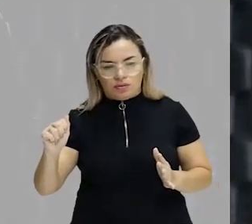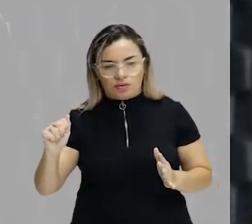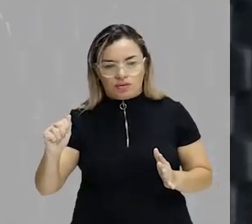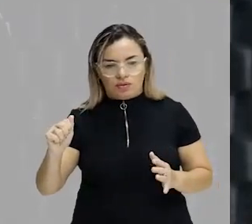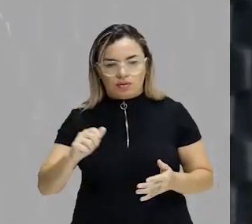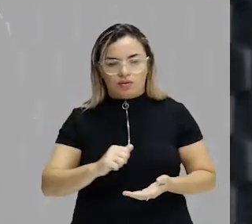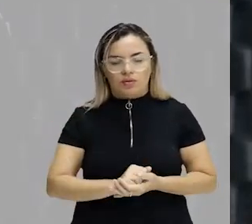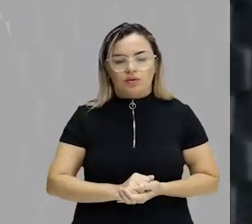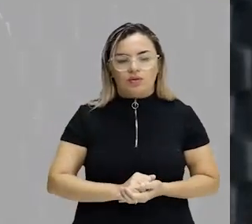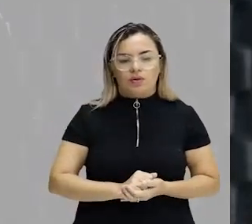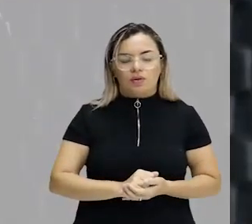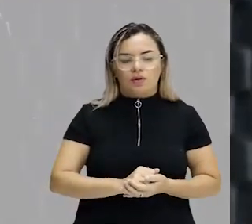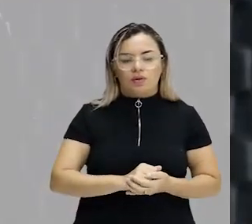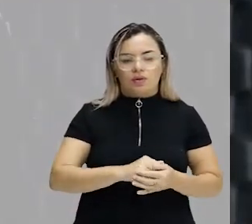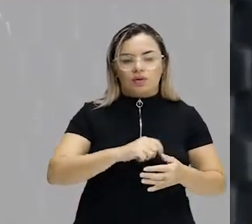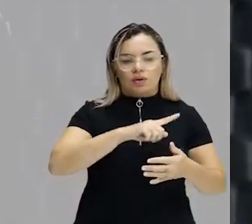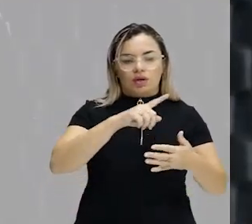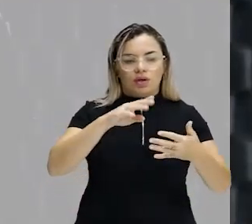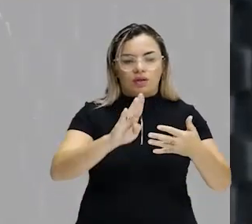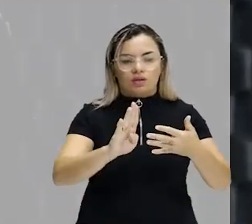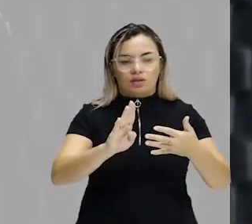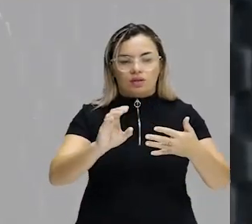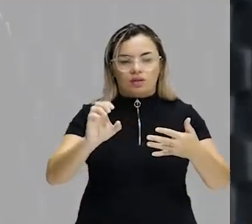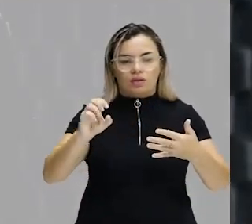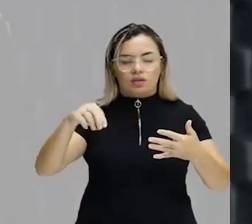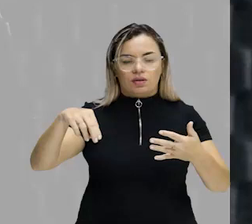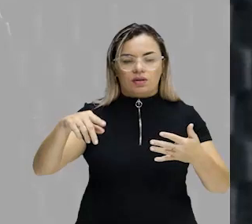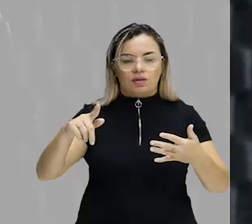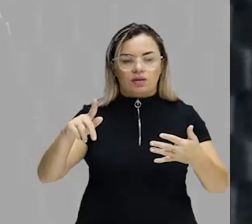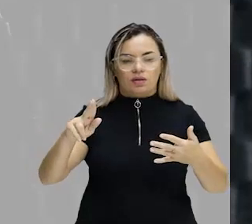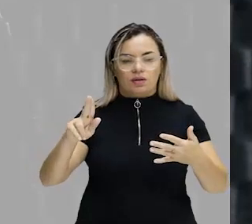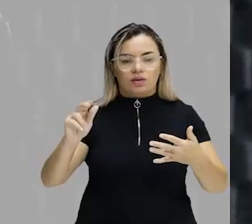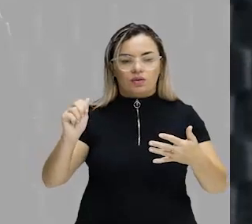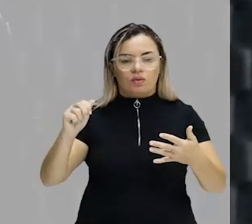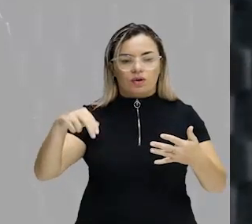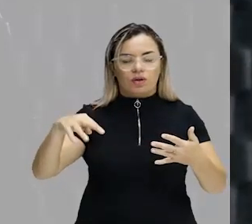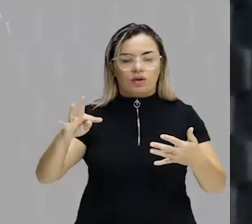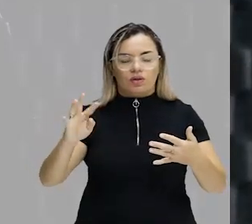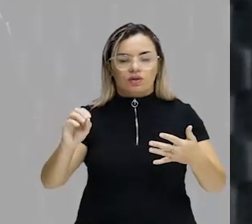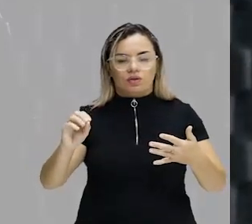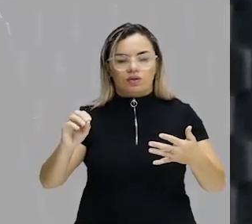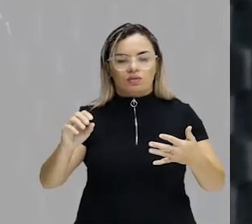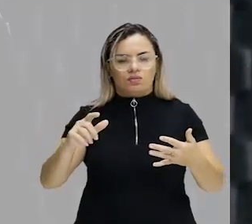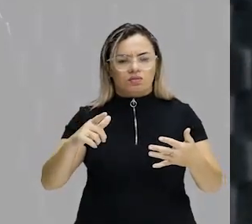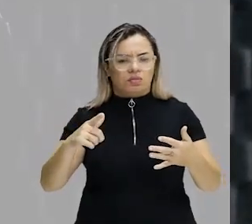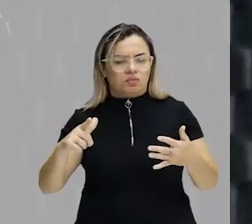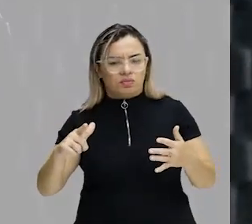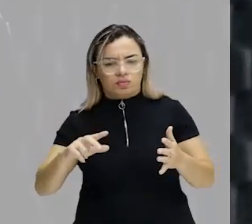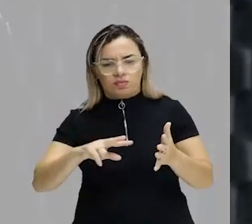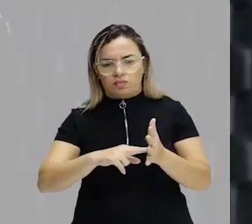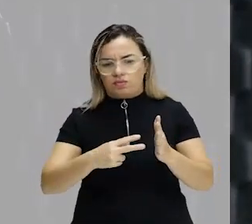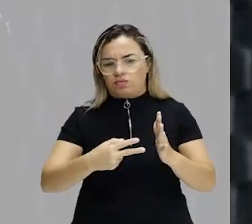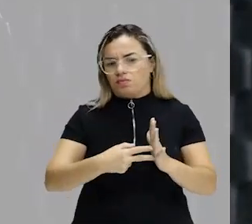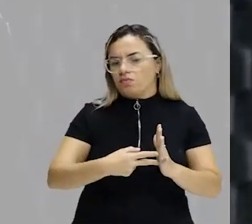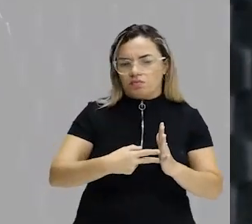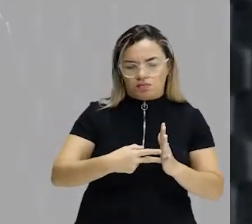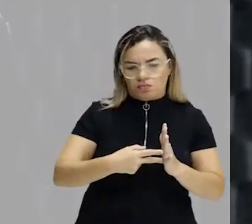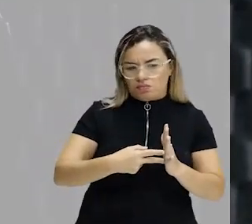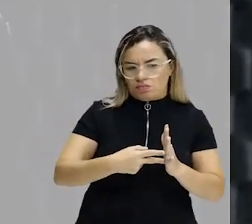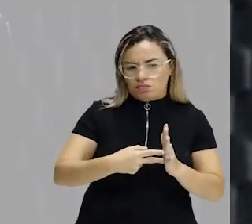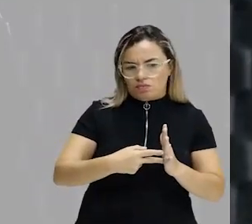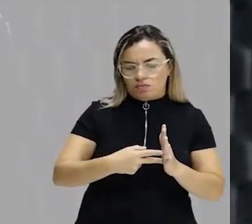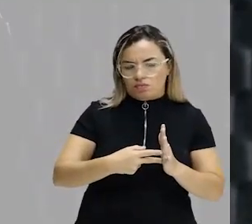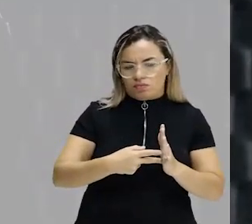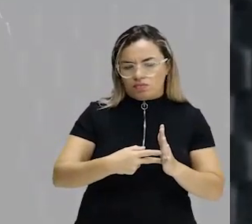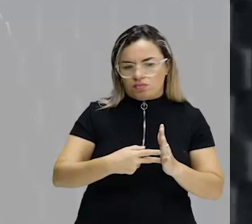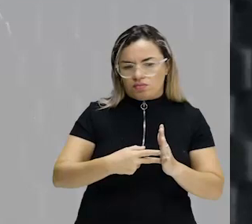Enquanto, tem significado alternativo? Não, ou, ora, tá? A, ante, até,